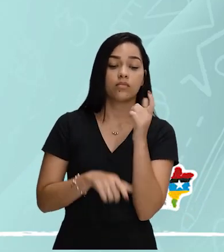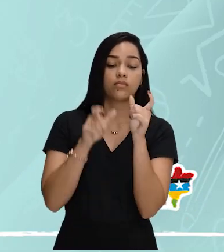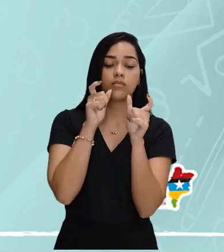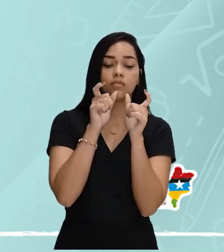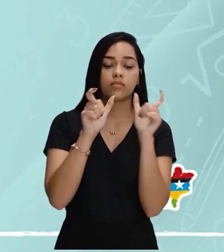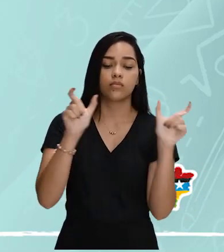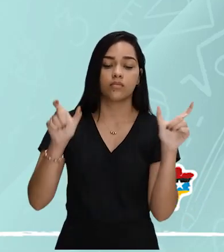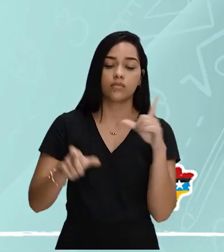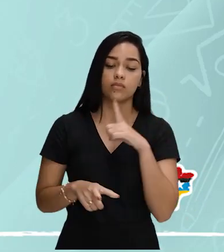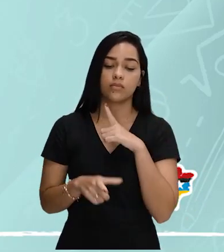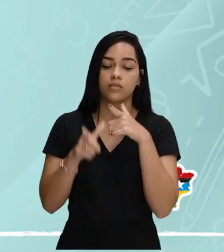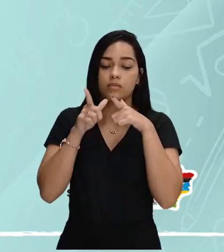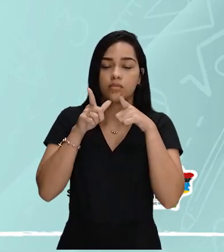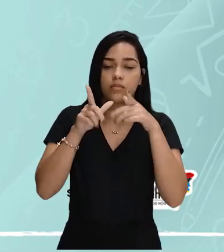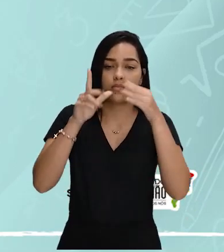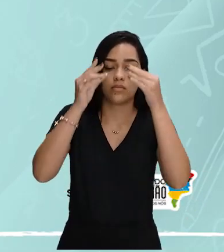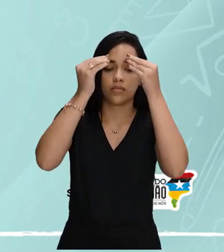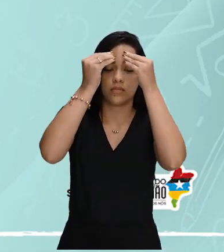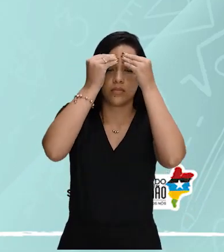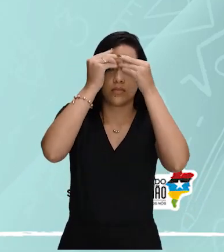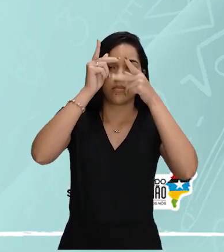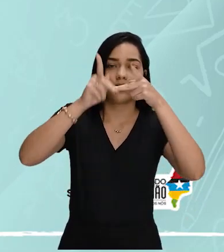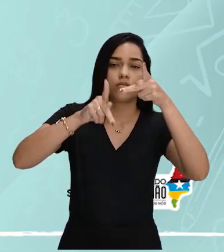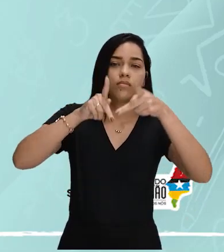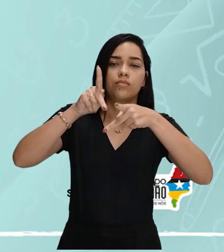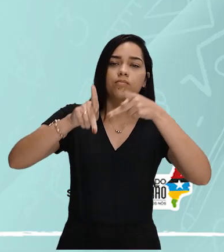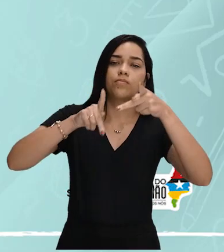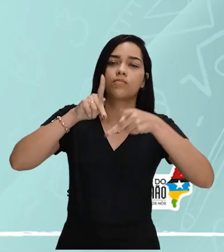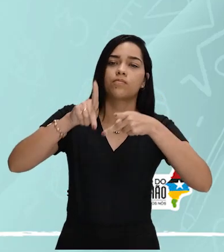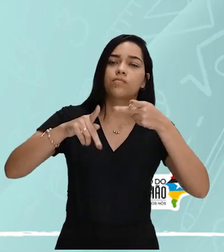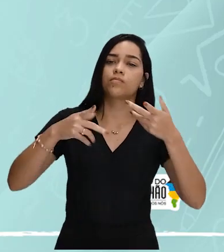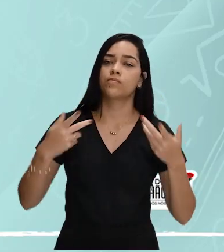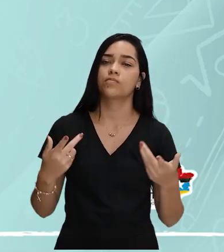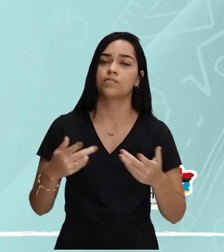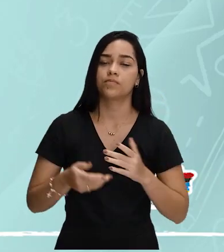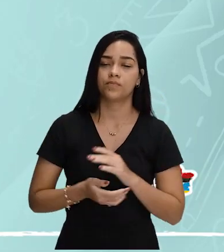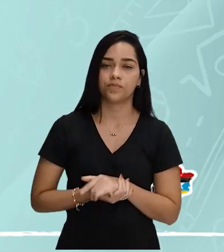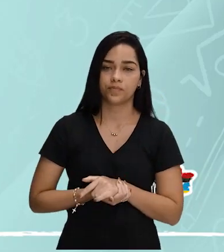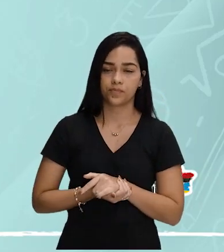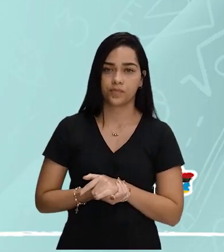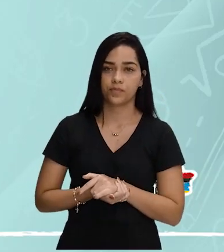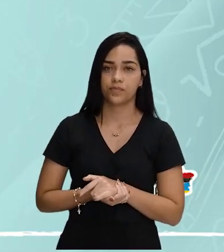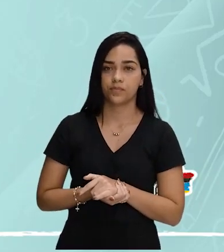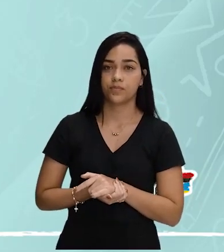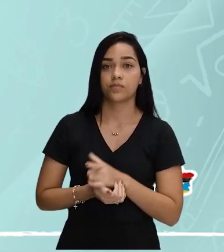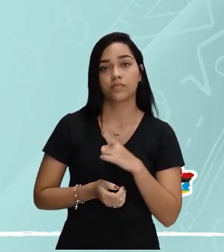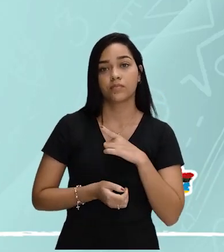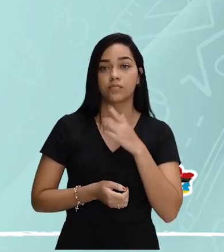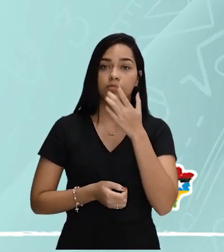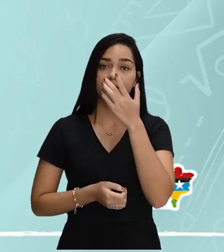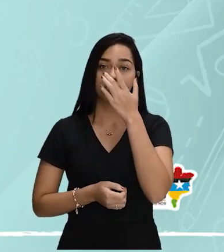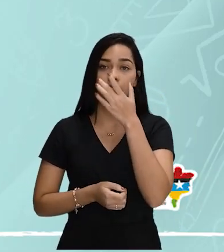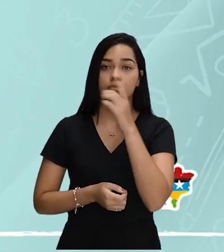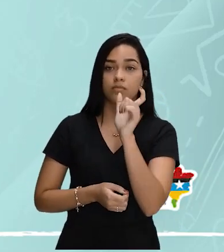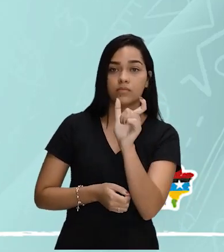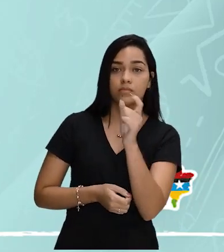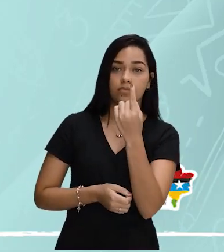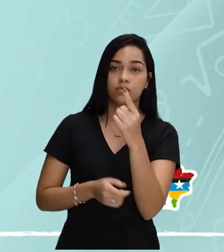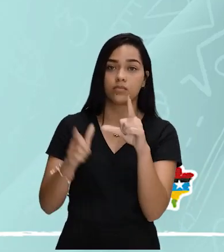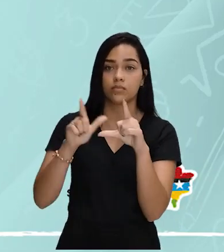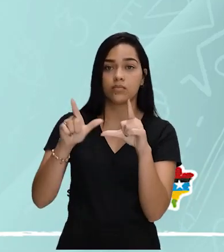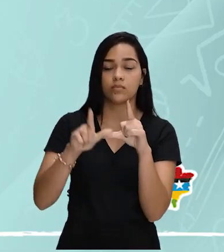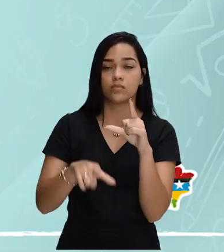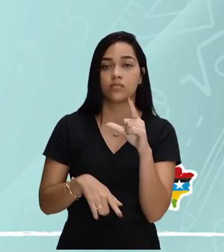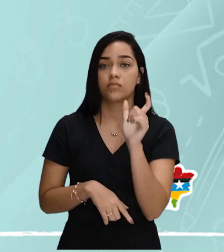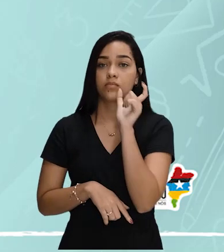um as palavras de um a quatro letras então existiam palavras de uma quatro letras existe palavra com uma letra Só existe a